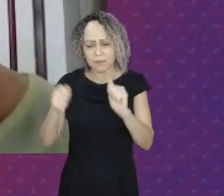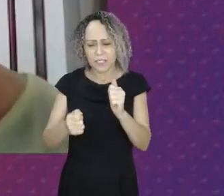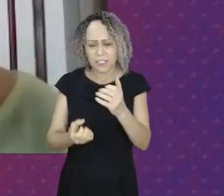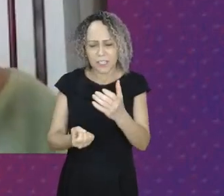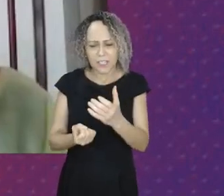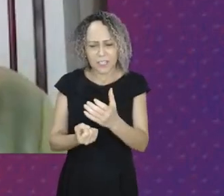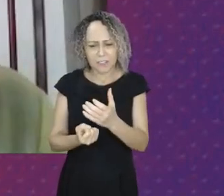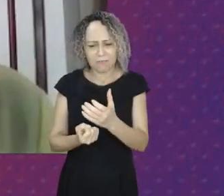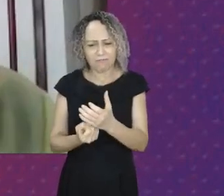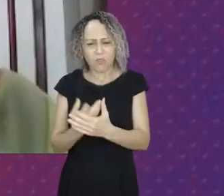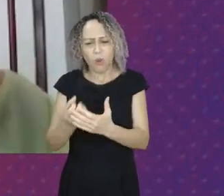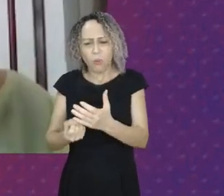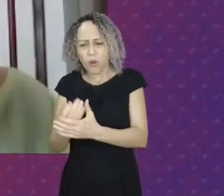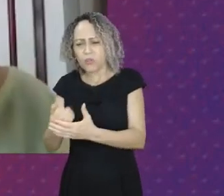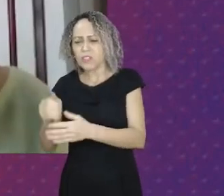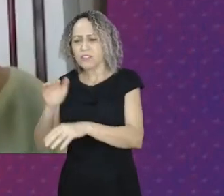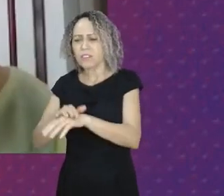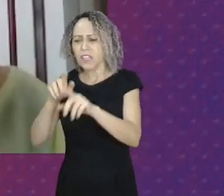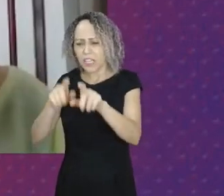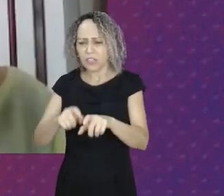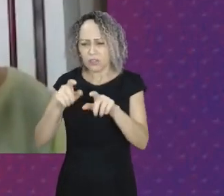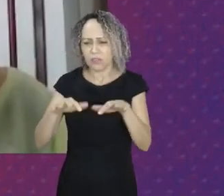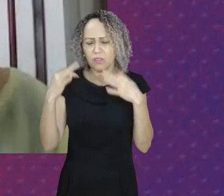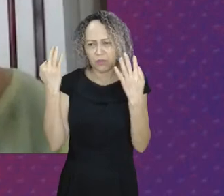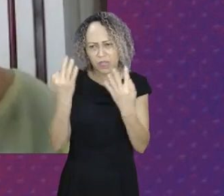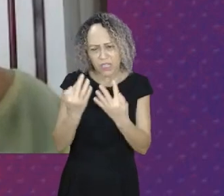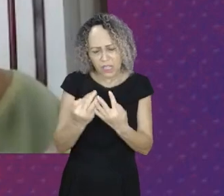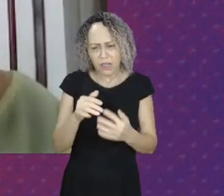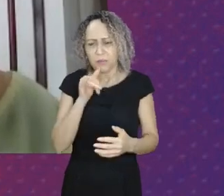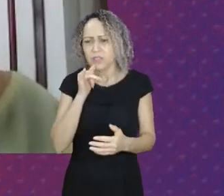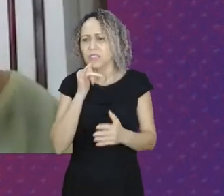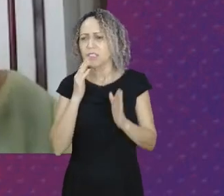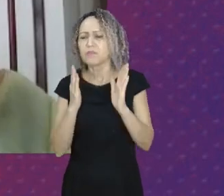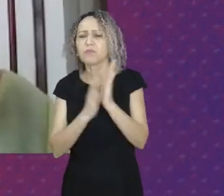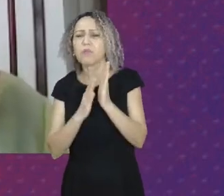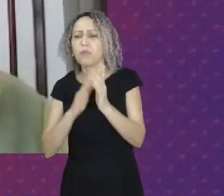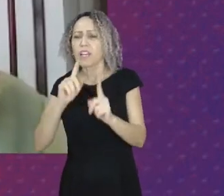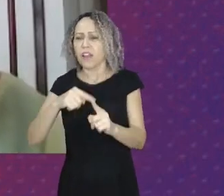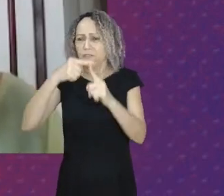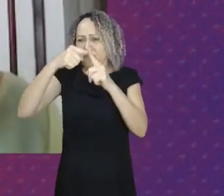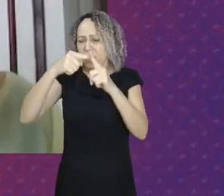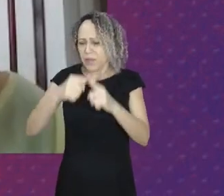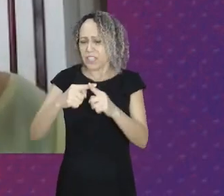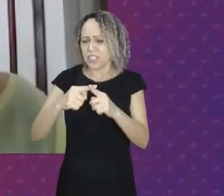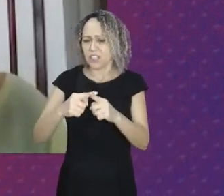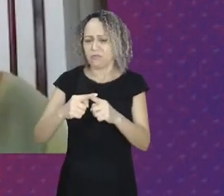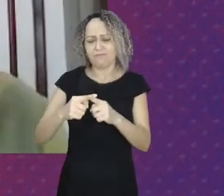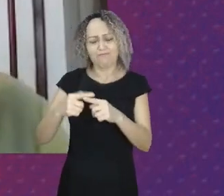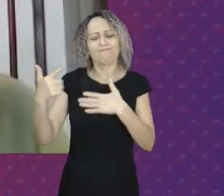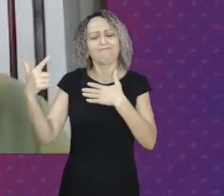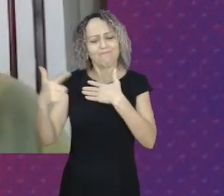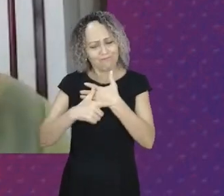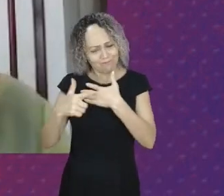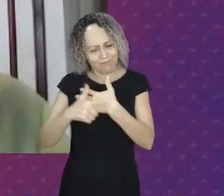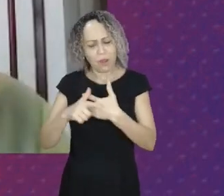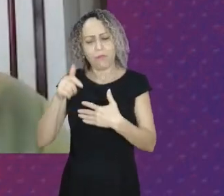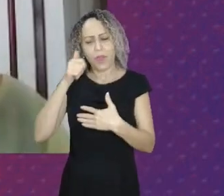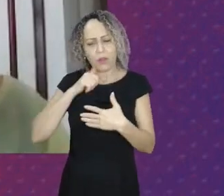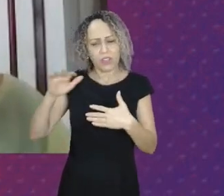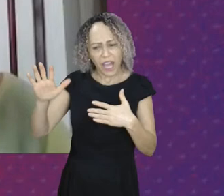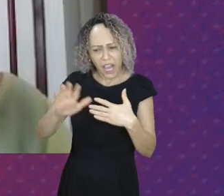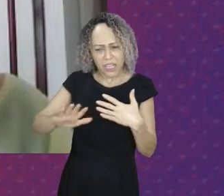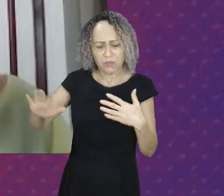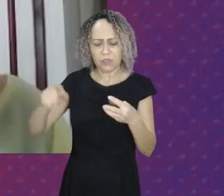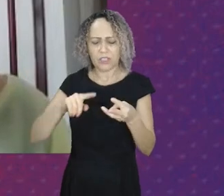agricultura familiar, com cotas, com propostas afirmativas em relação ao papel das mulheres. É preciso que